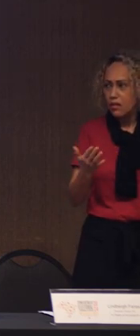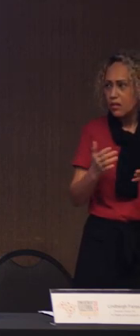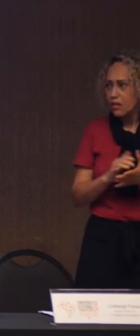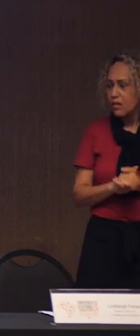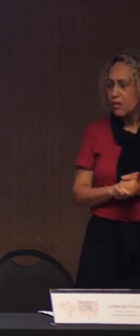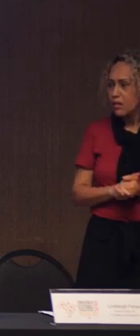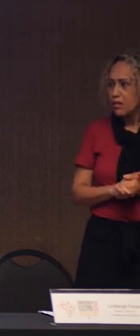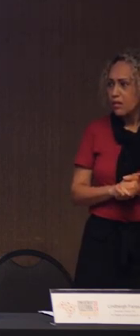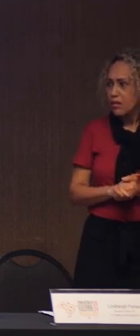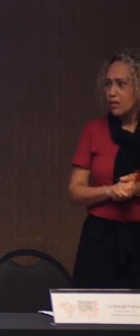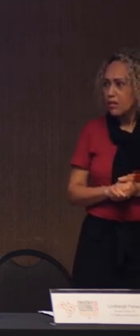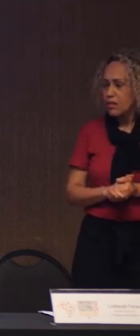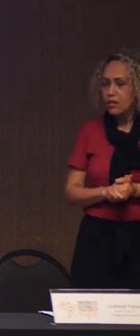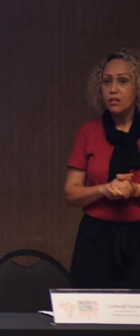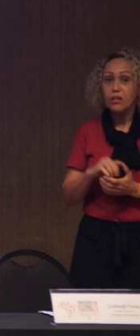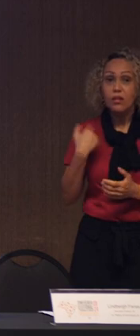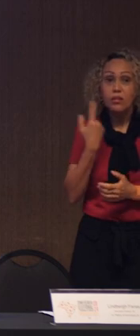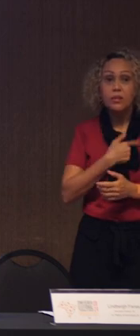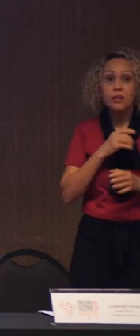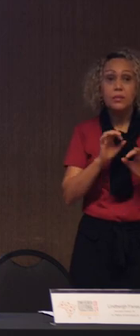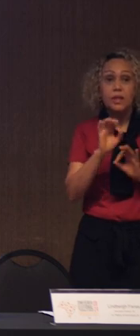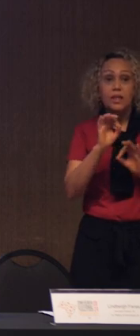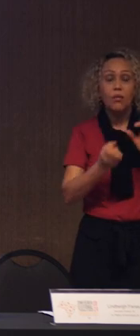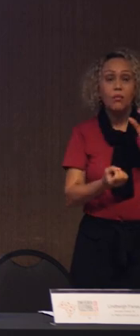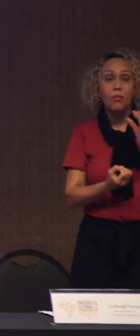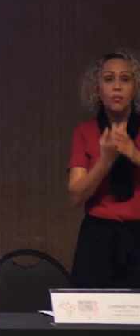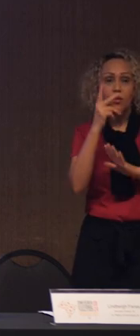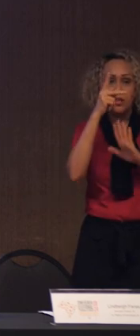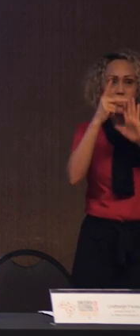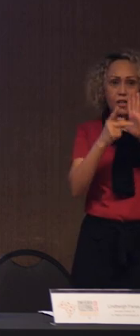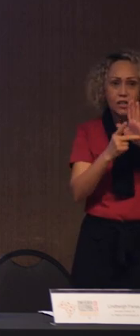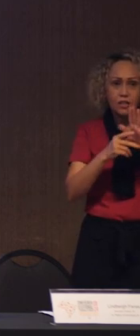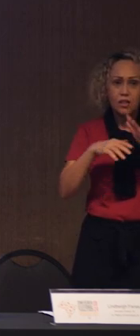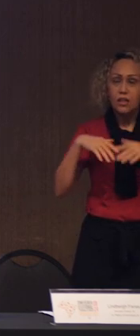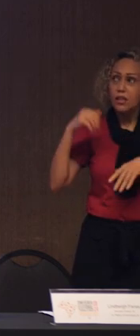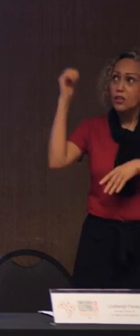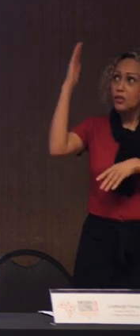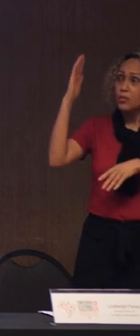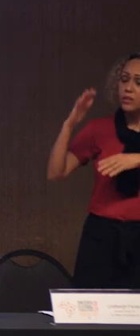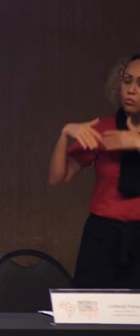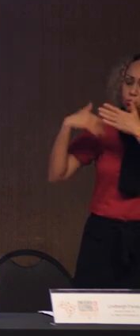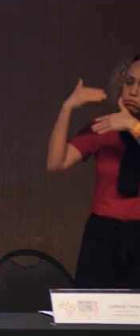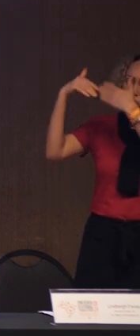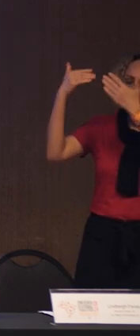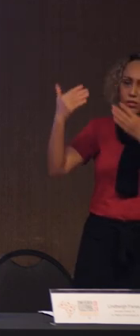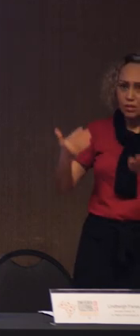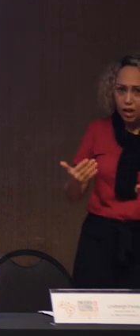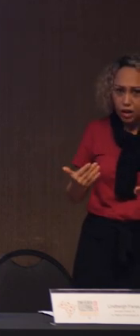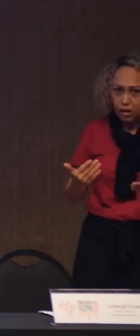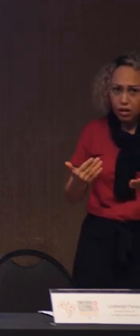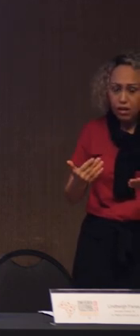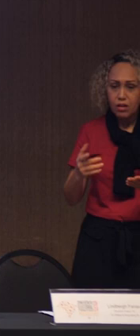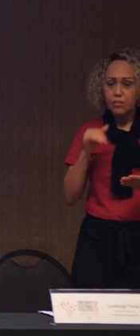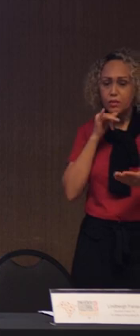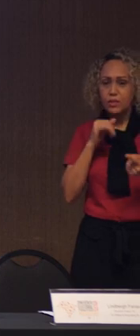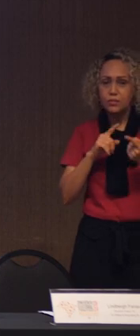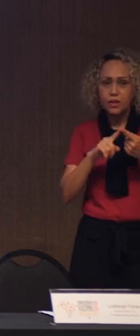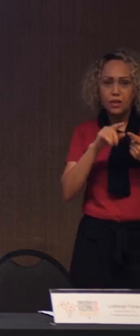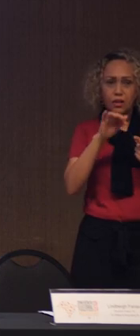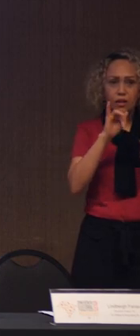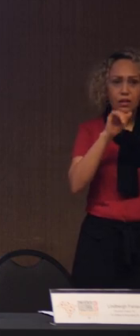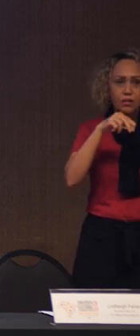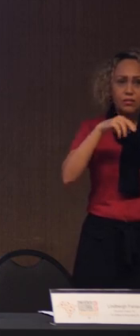nacional, um projeto de desenvolvimento nacional que seja inclusivo, que pegue esses fundos públicos da FINEP,